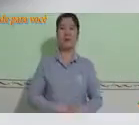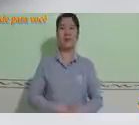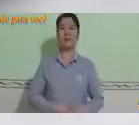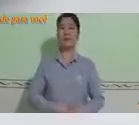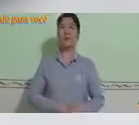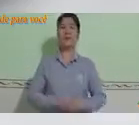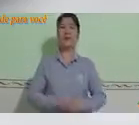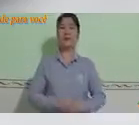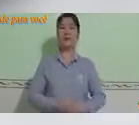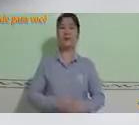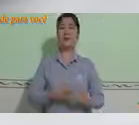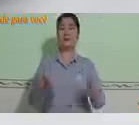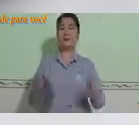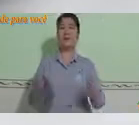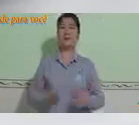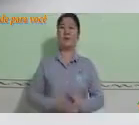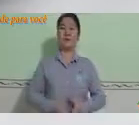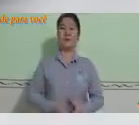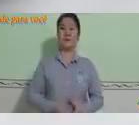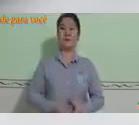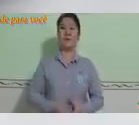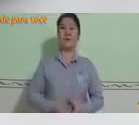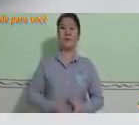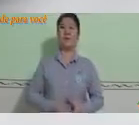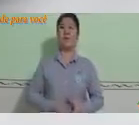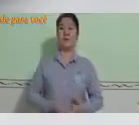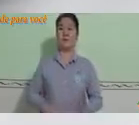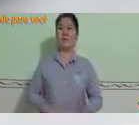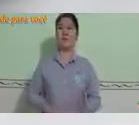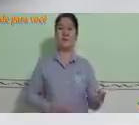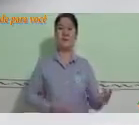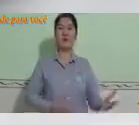ou retificação da coluna, por exemplo.